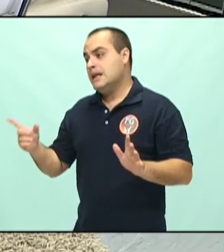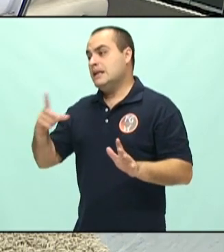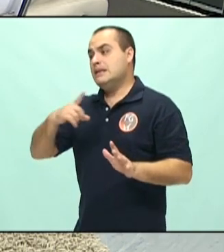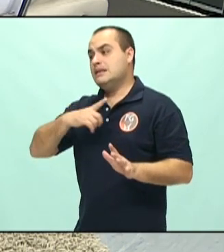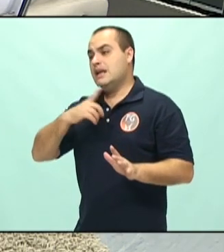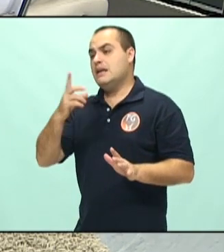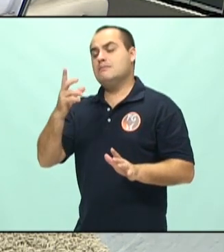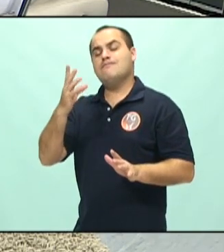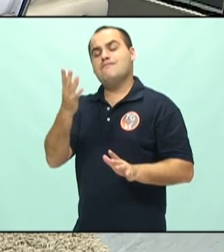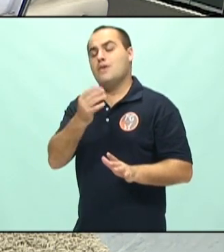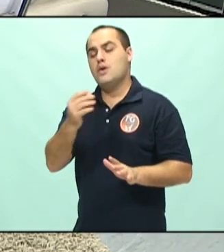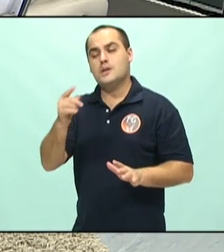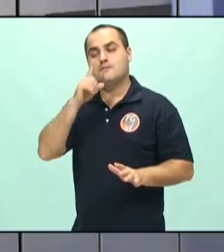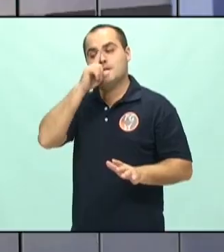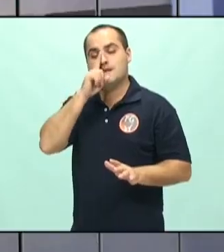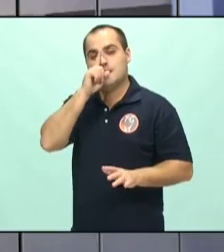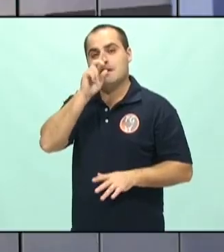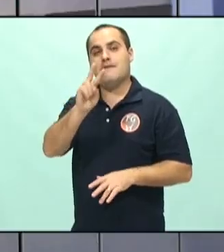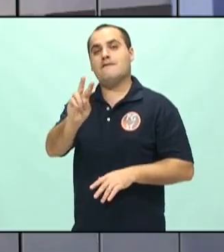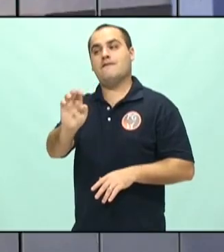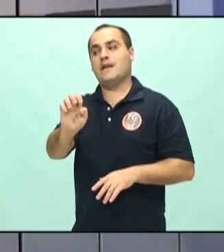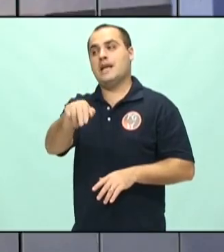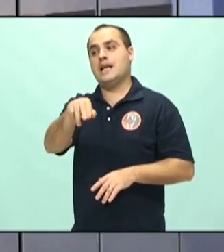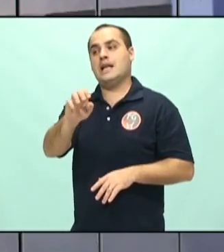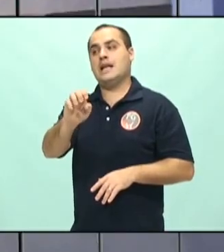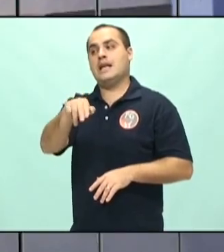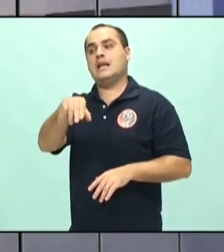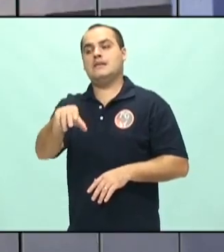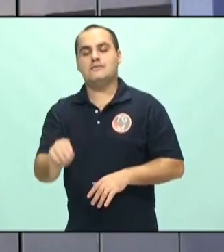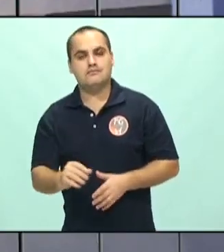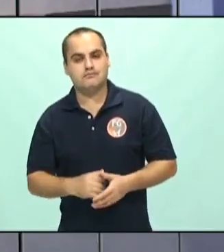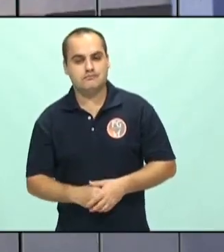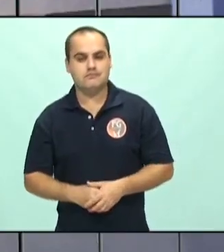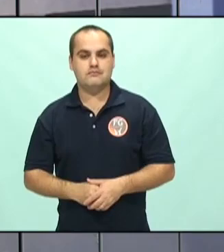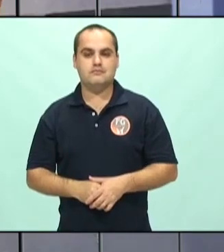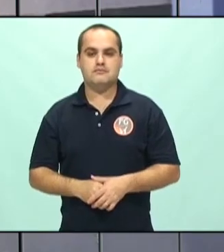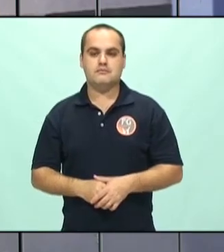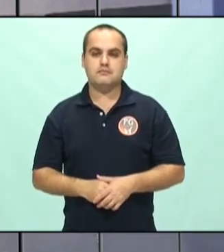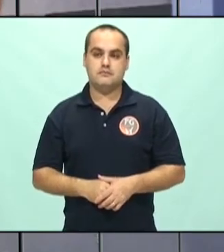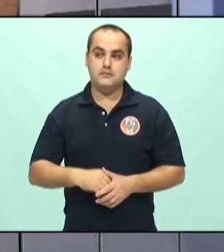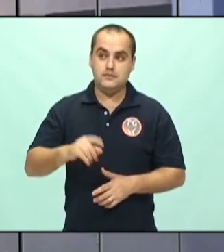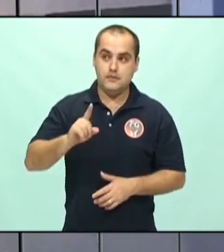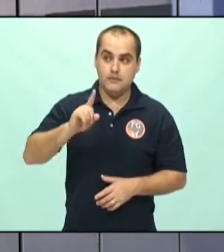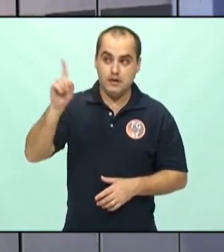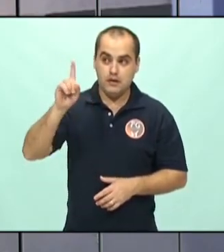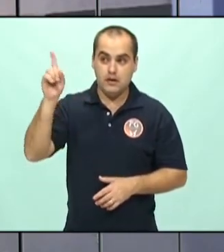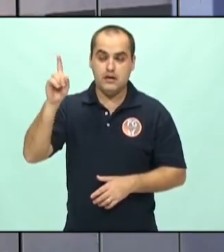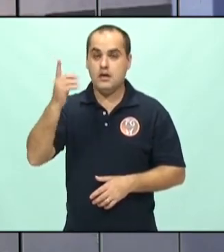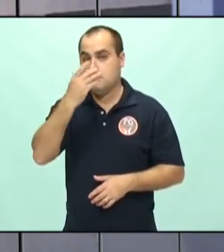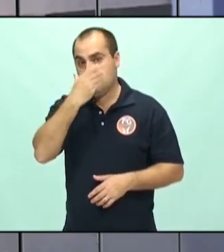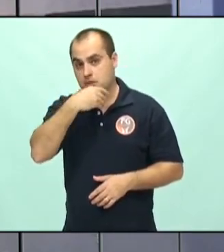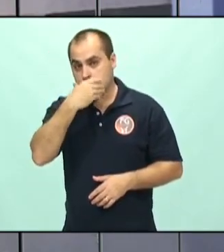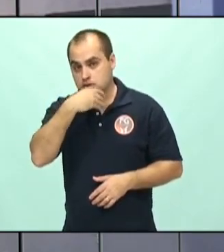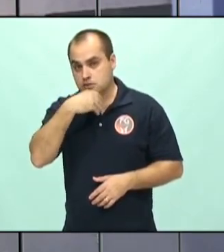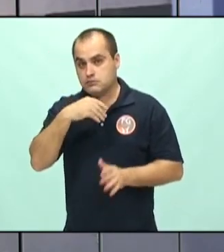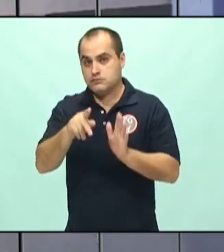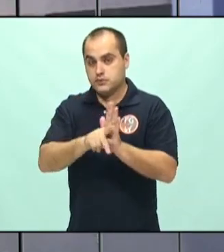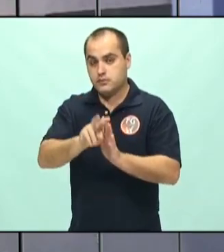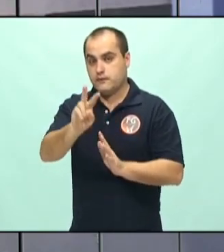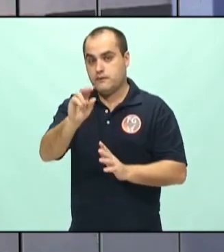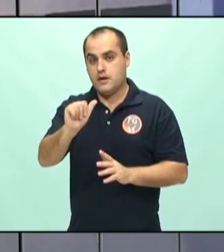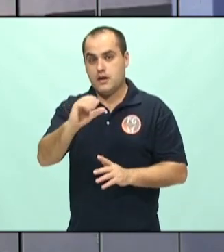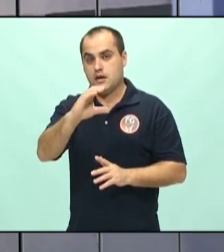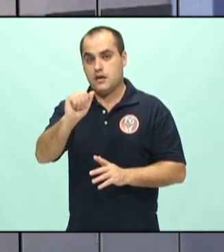acabando para ter uma idéia hoje as macieiras que no em vacarias ou em são joaquim onde é